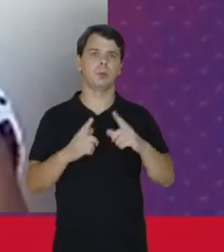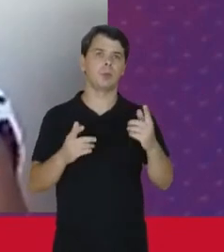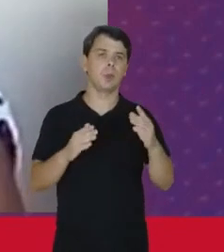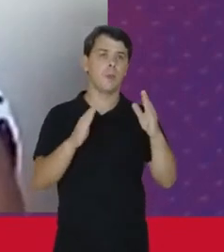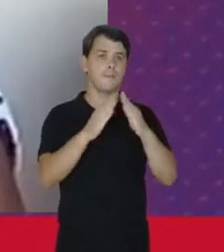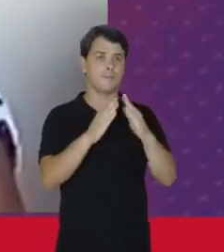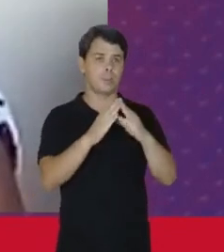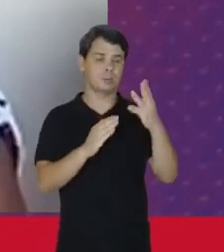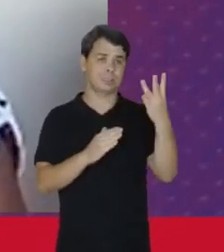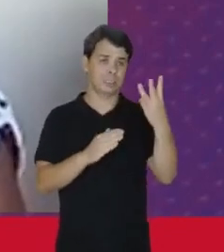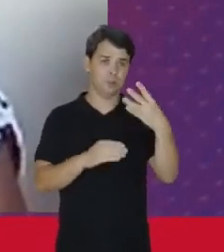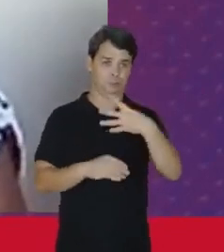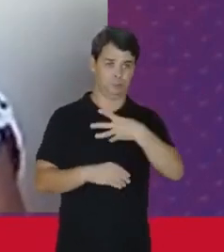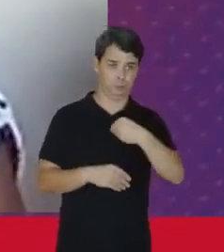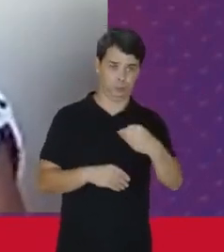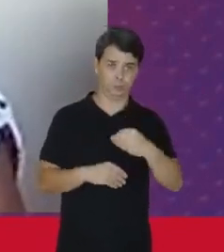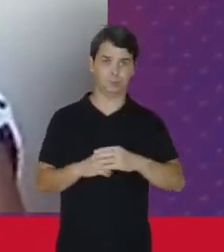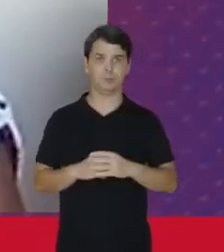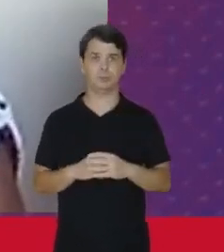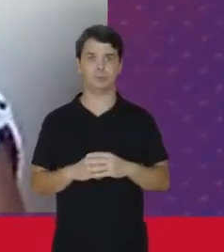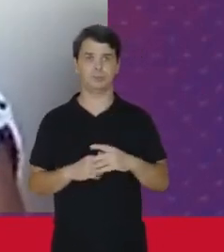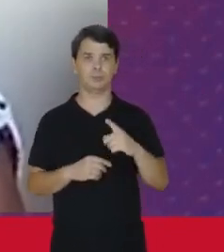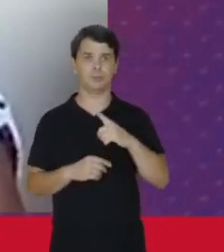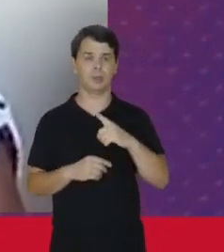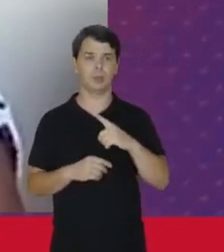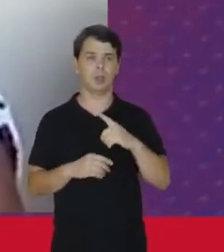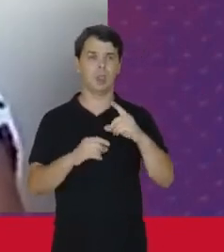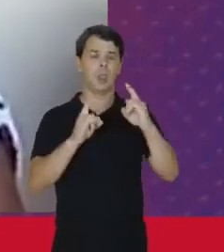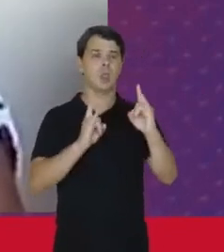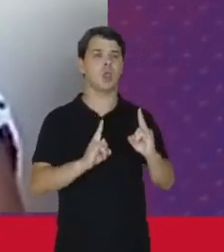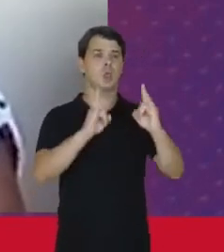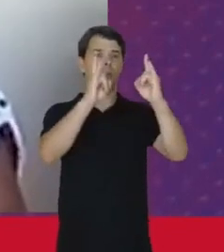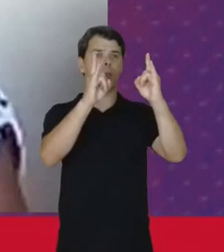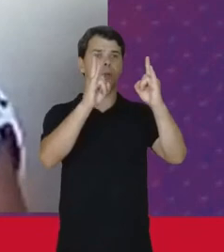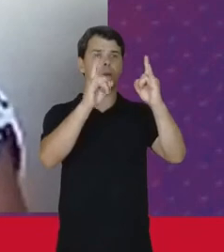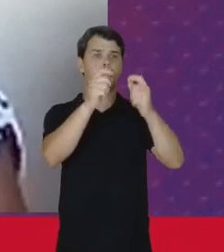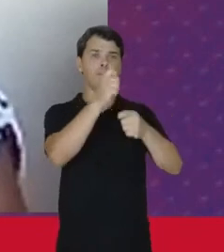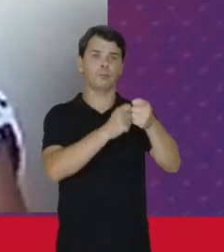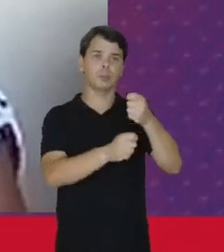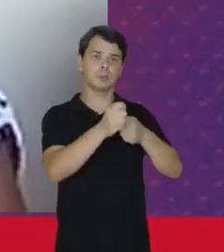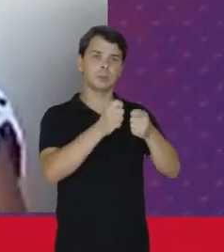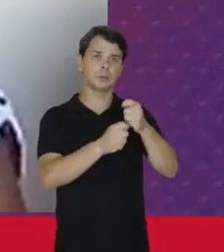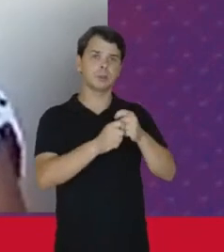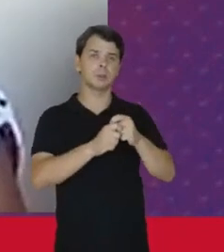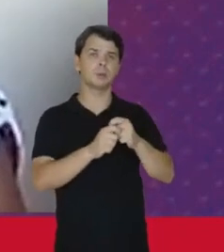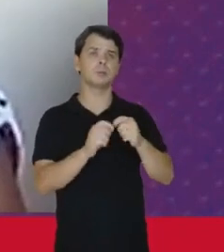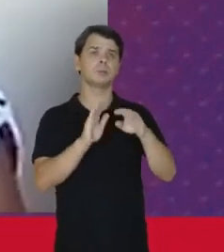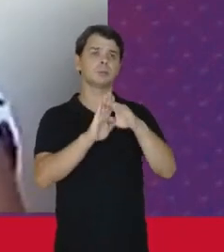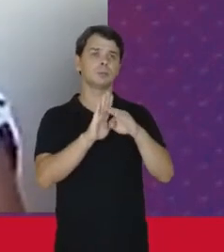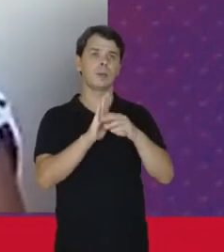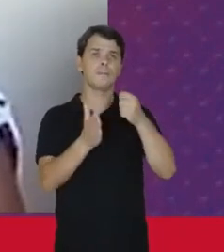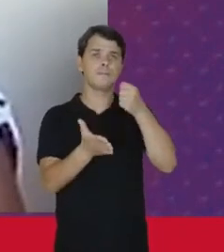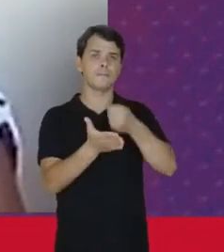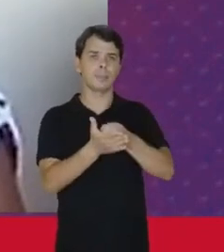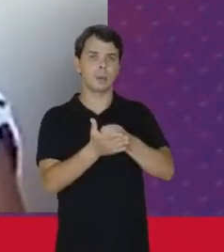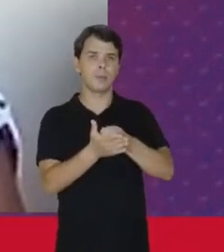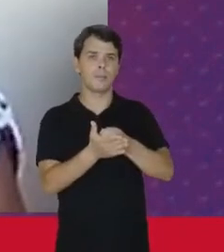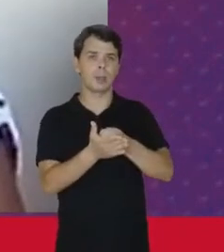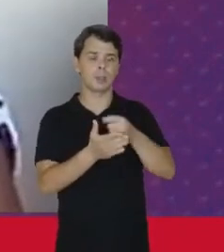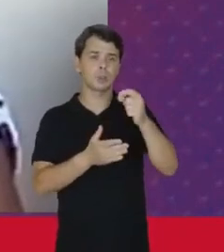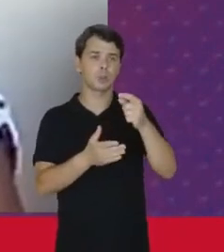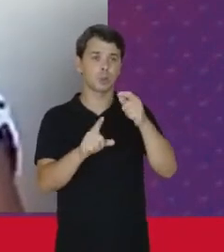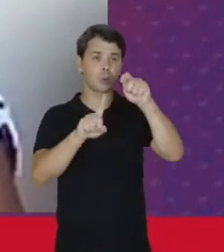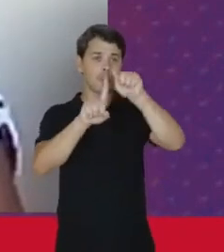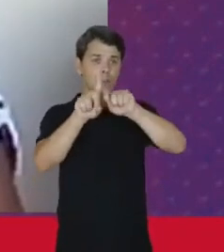moro com meus 3 filhos, tenho um apartamento financiado e eu tenho que pagar todo